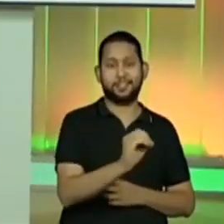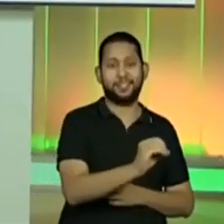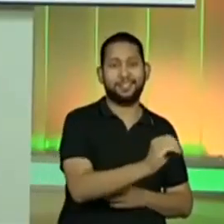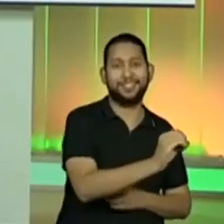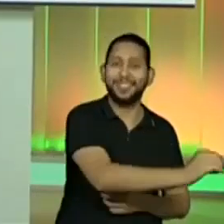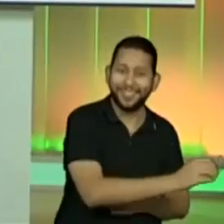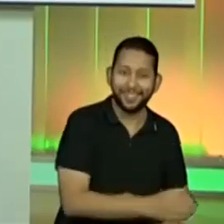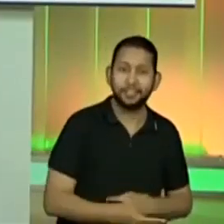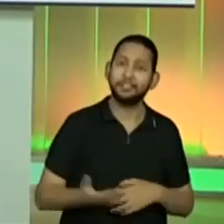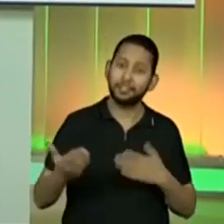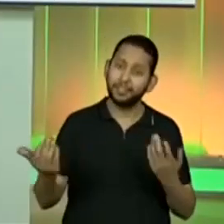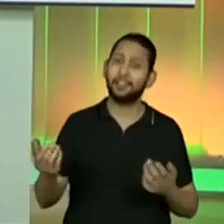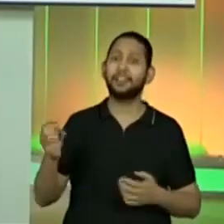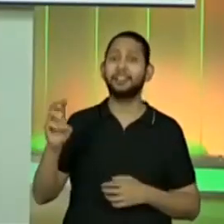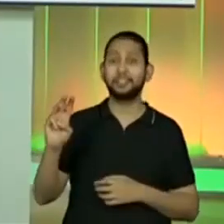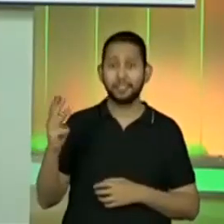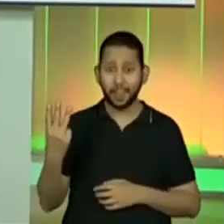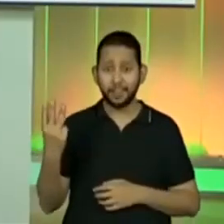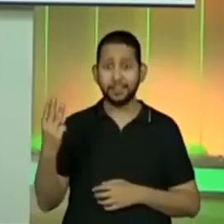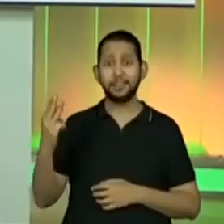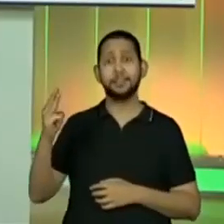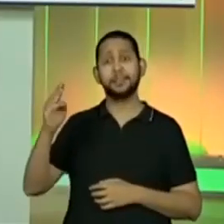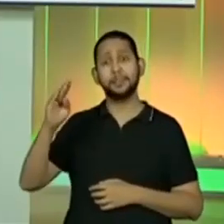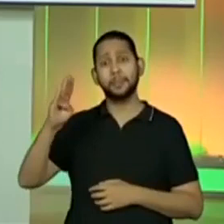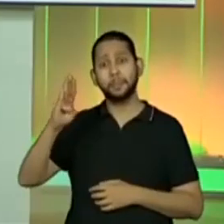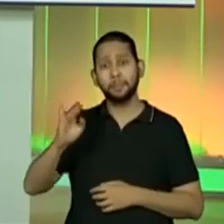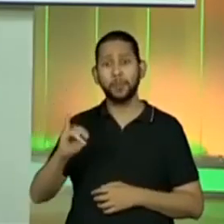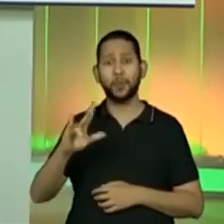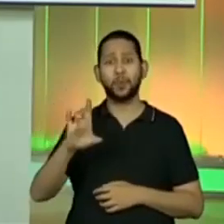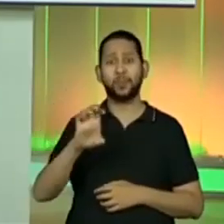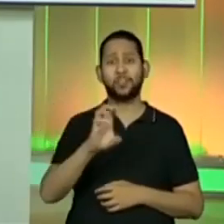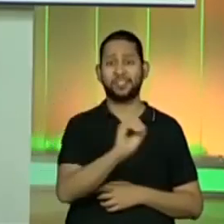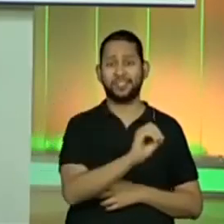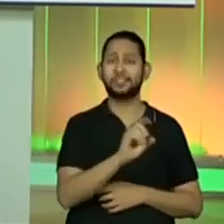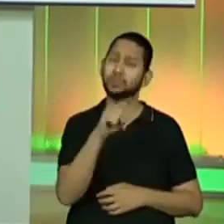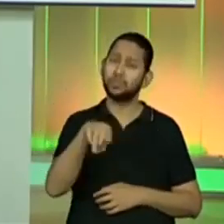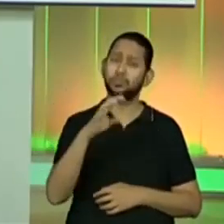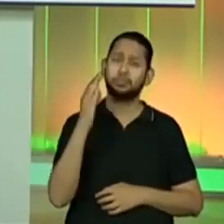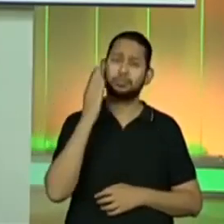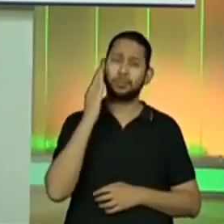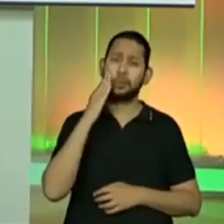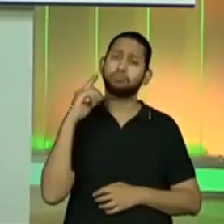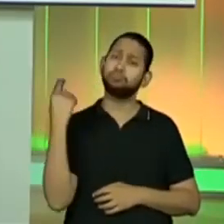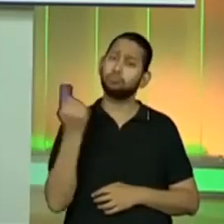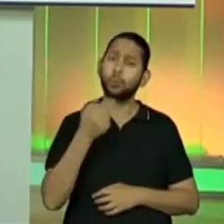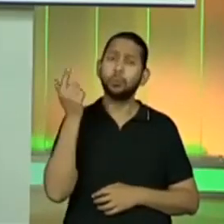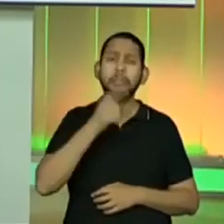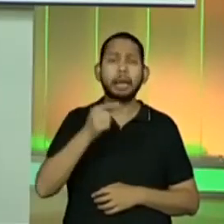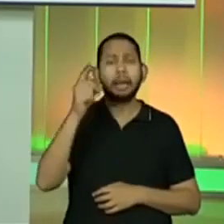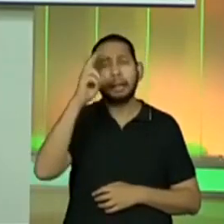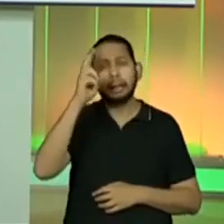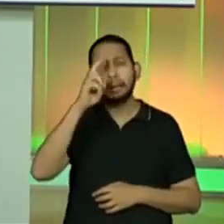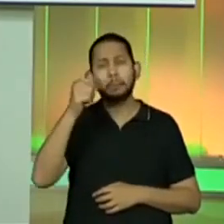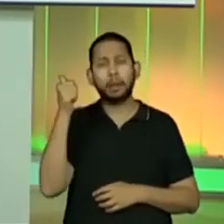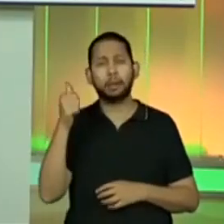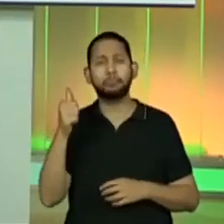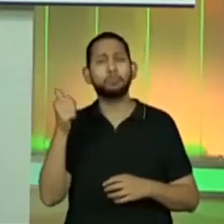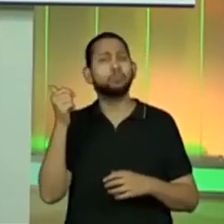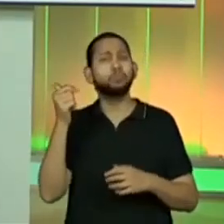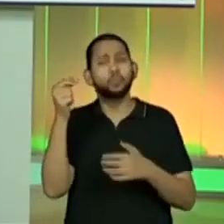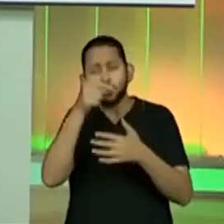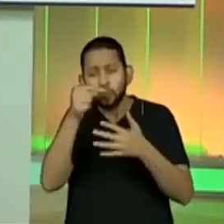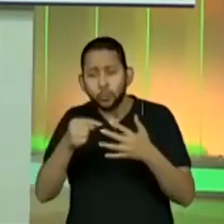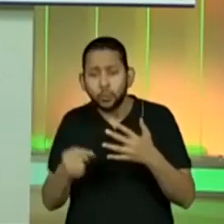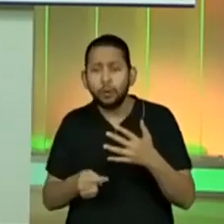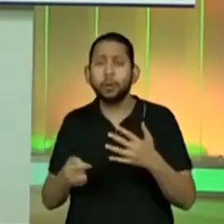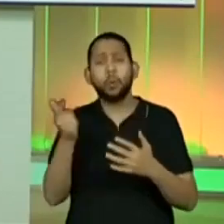de numeração decimal e você já percebeu agora que nós podemos, se lembrar das propriedades, nós podemos escrever